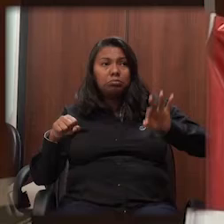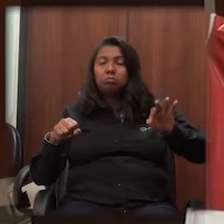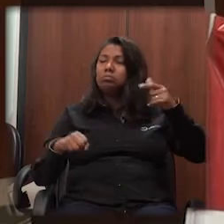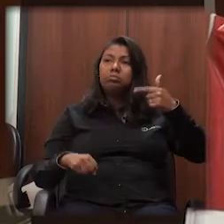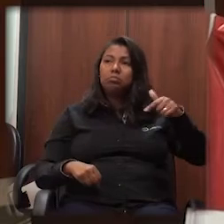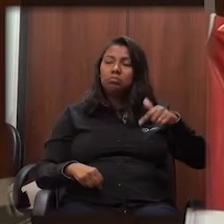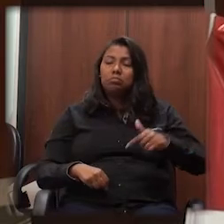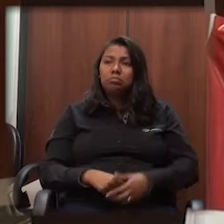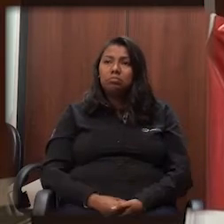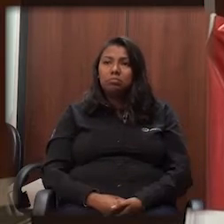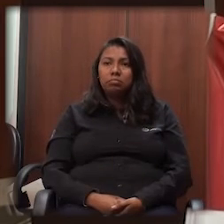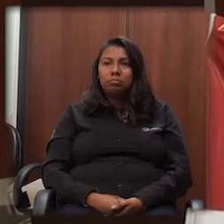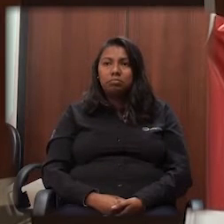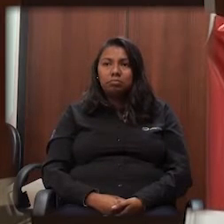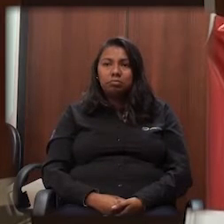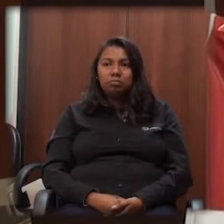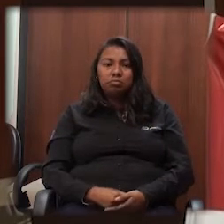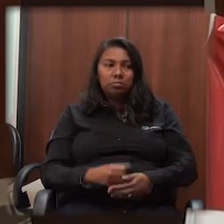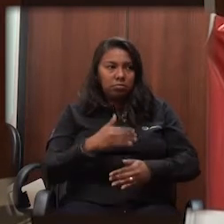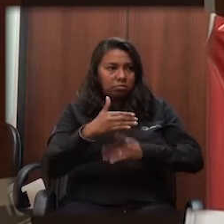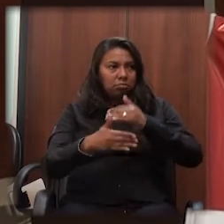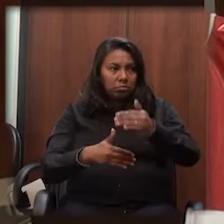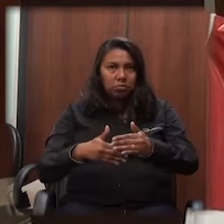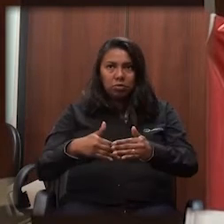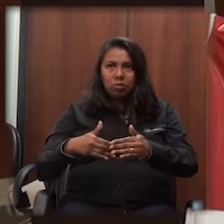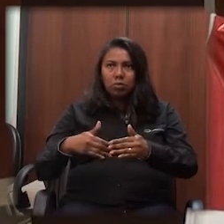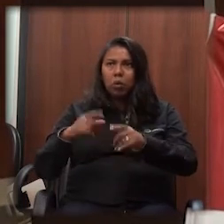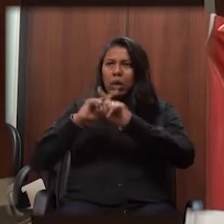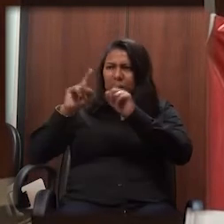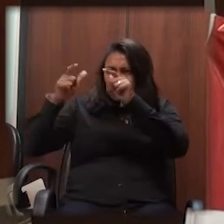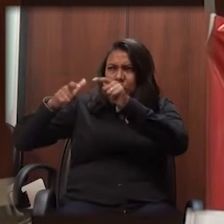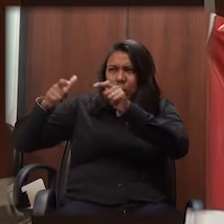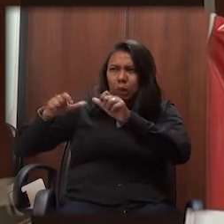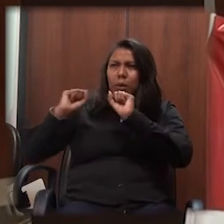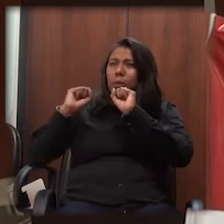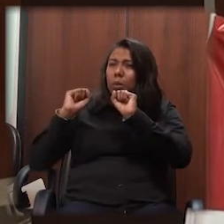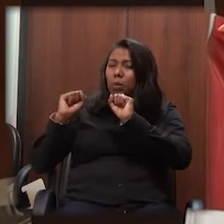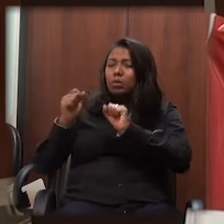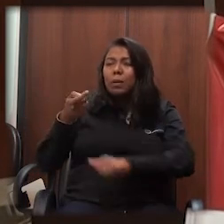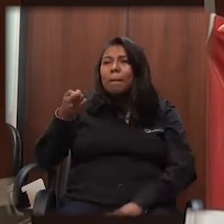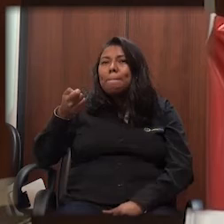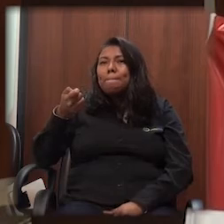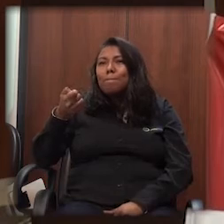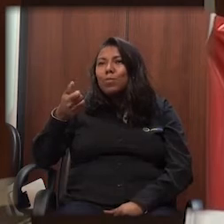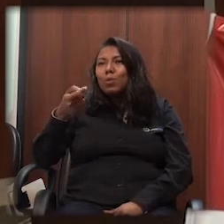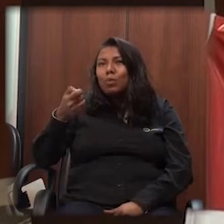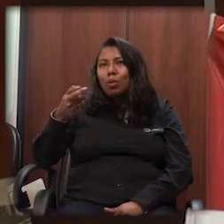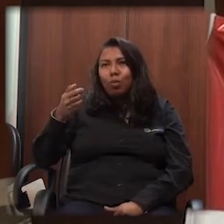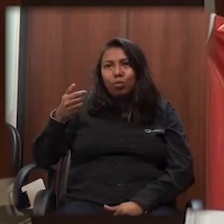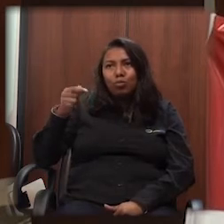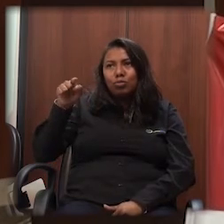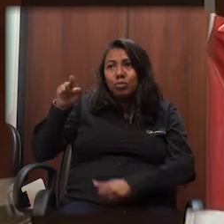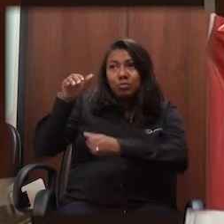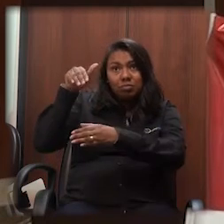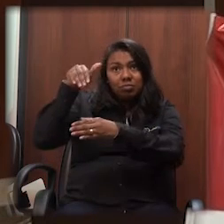não. Desses processos em que há a ouvidoria, a gente percebe que poucos espaços elas são eleitas